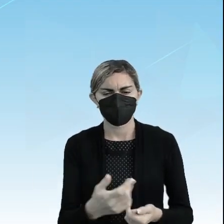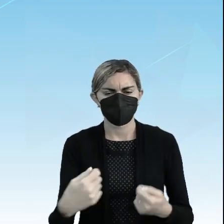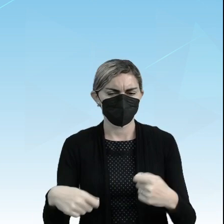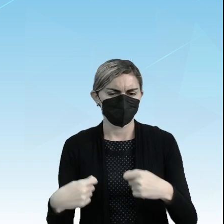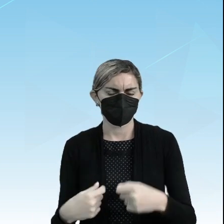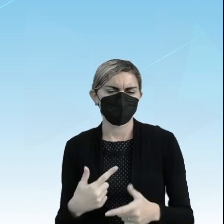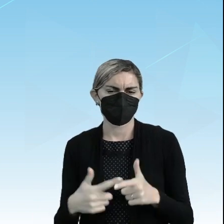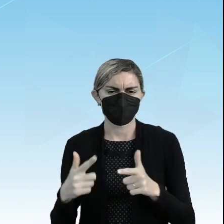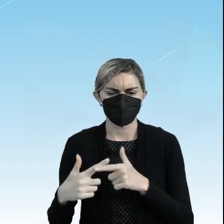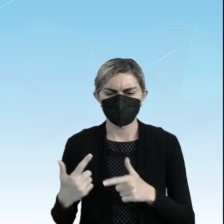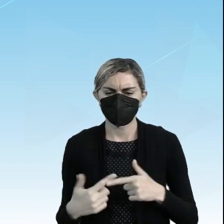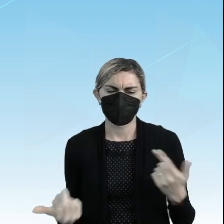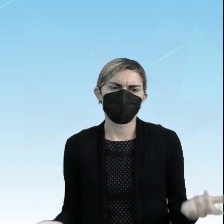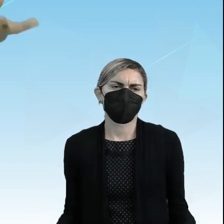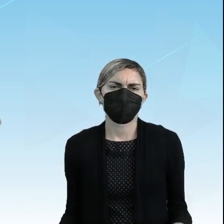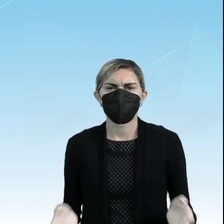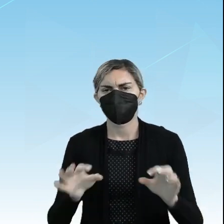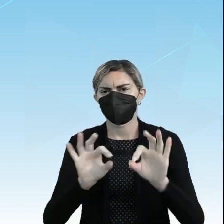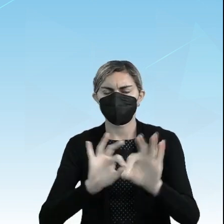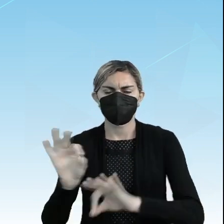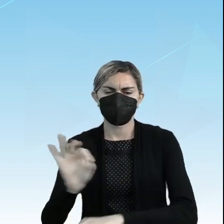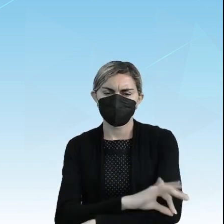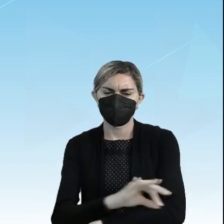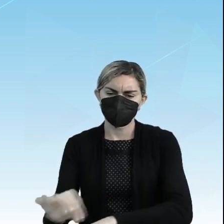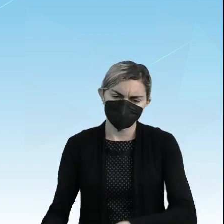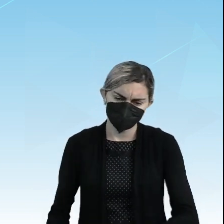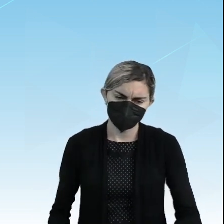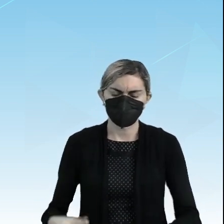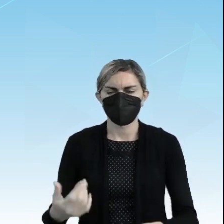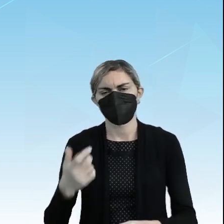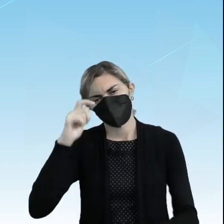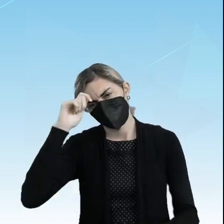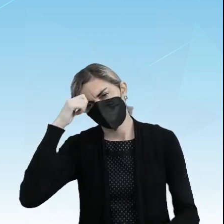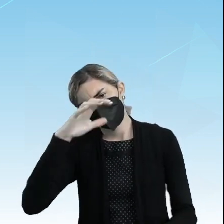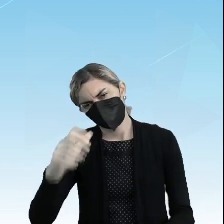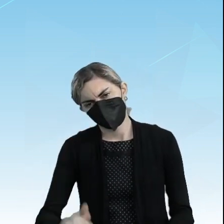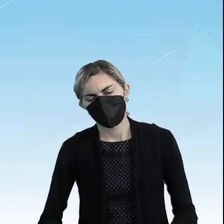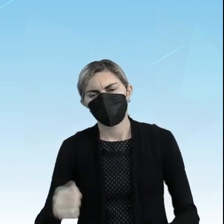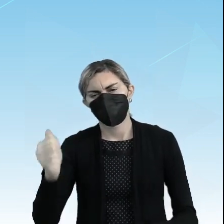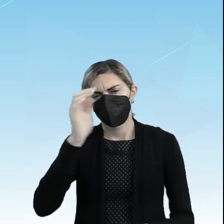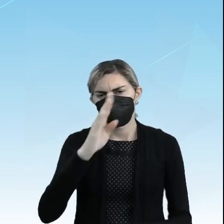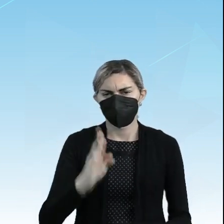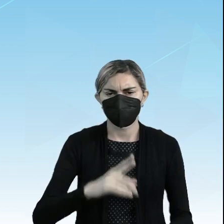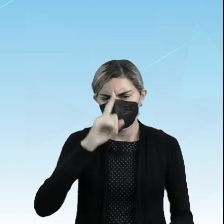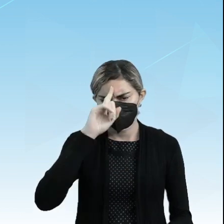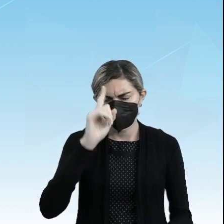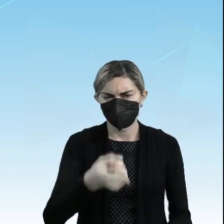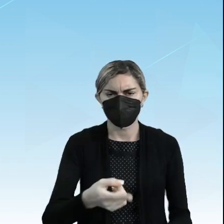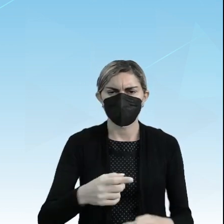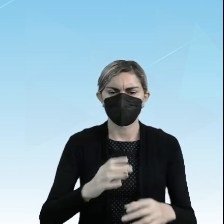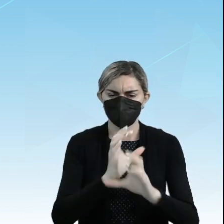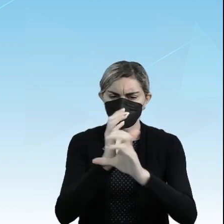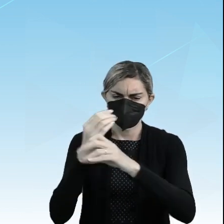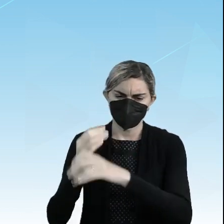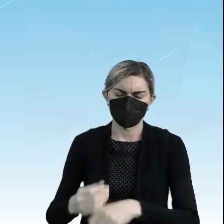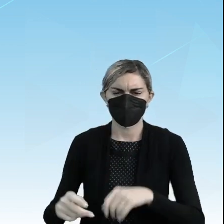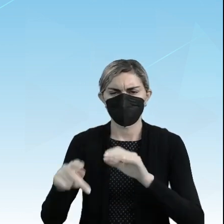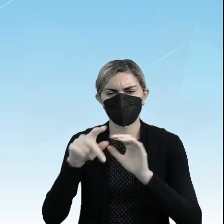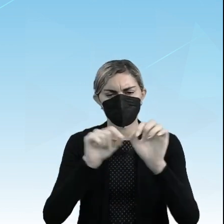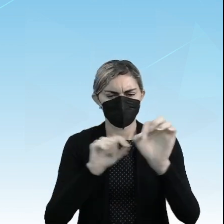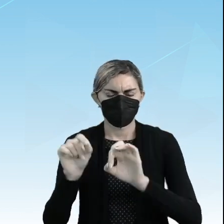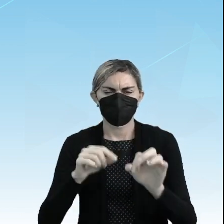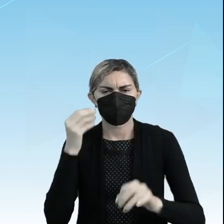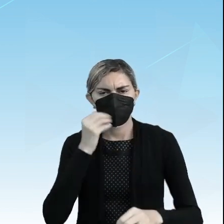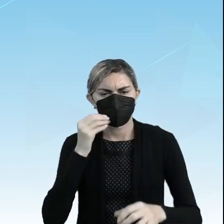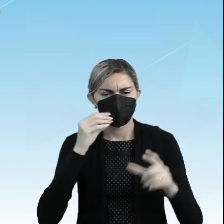algum problema de arquitetura, como tem na África, o Brasil foi mandou alguns arquitetos, alguns engenheiros projetar o que foi